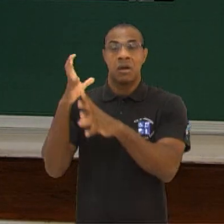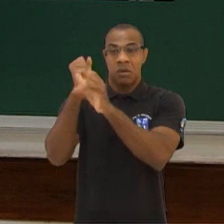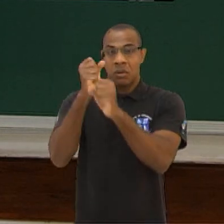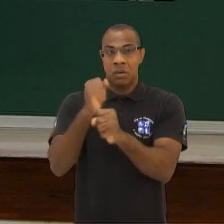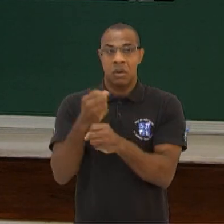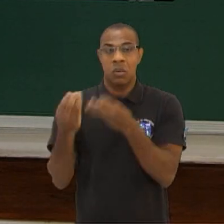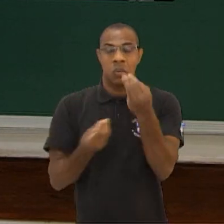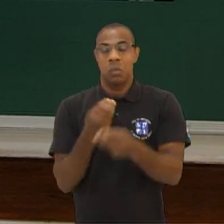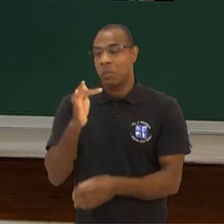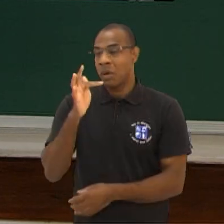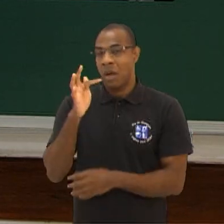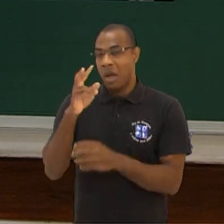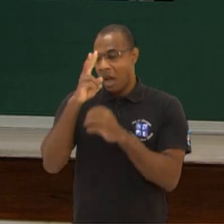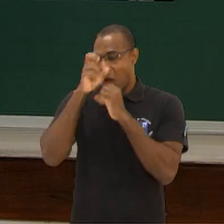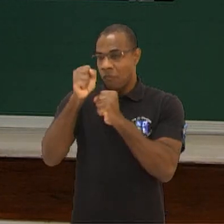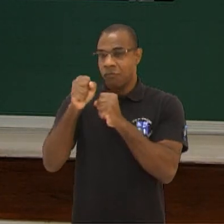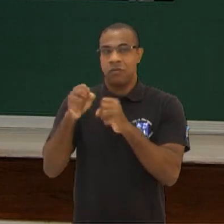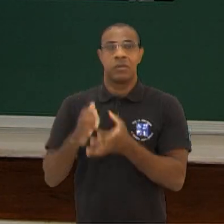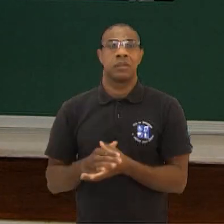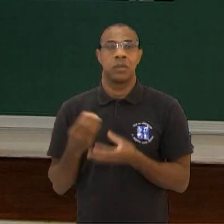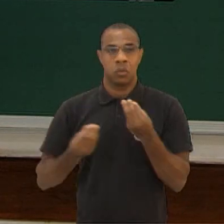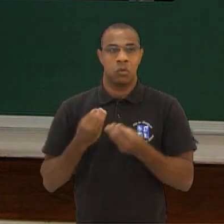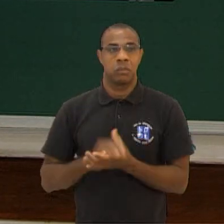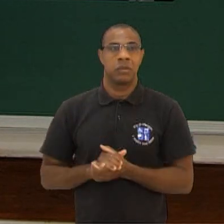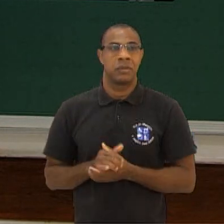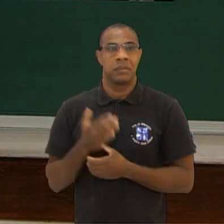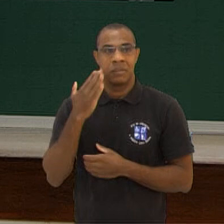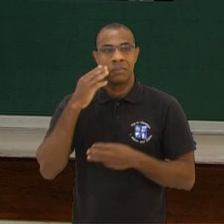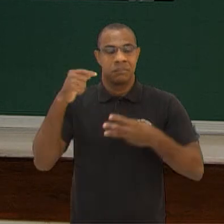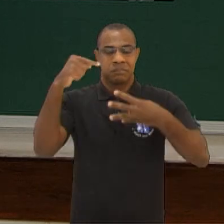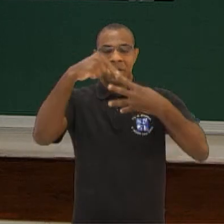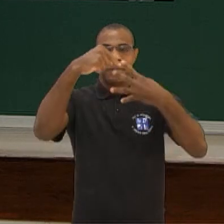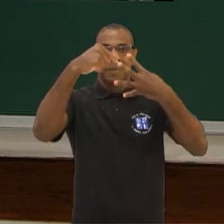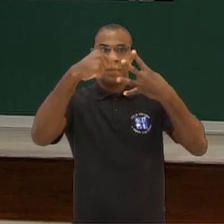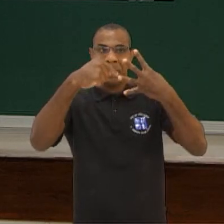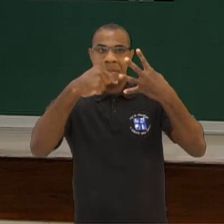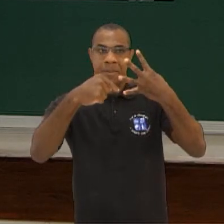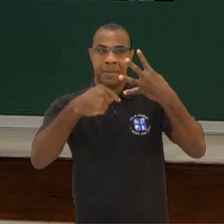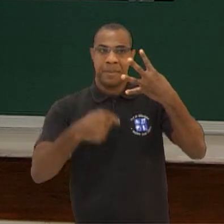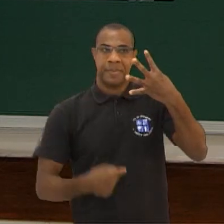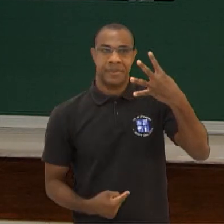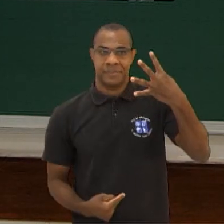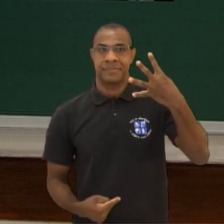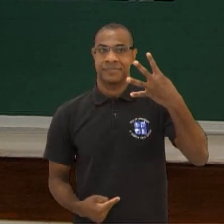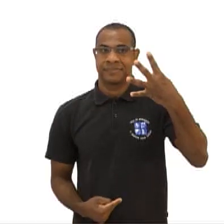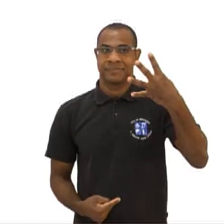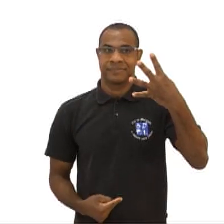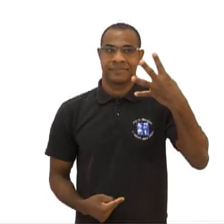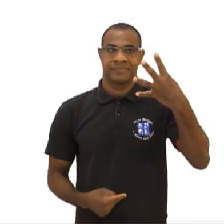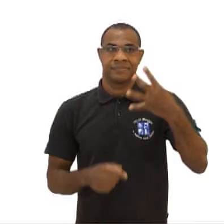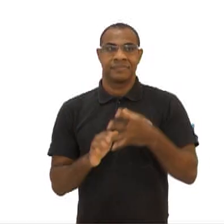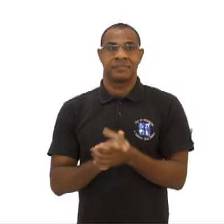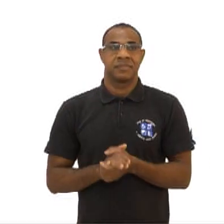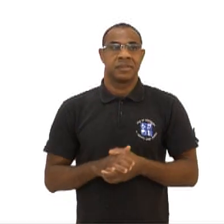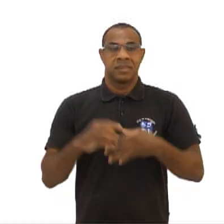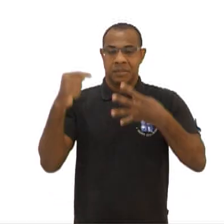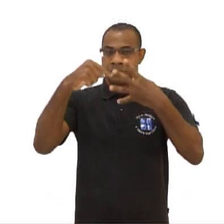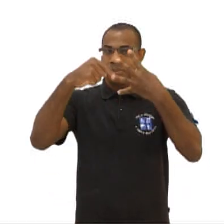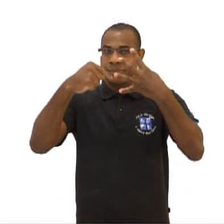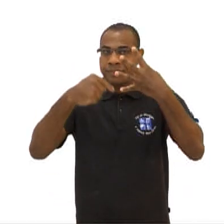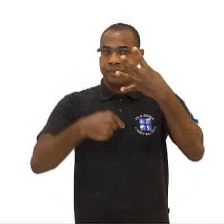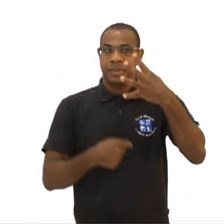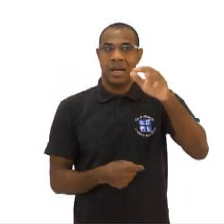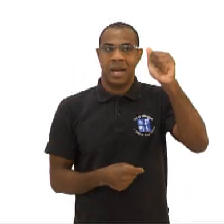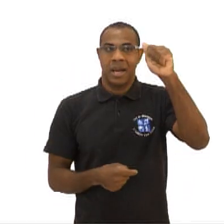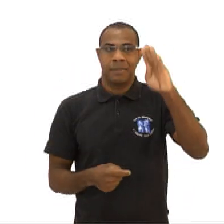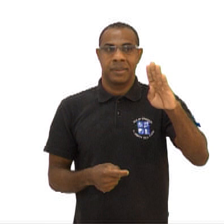essa força. Vamos lá, as alternativas que nós temos é 4,6 vezes 10 elevado a menos 6 newtons, 2,8 vezes 10 elevado a menos